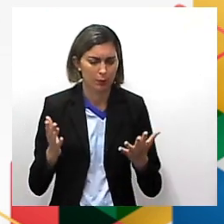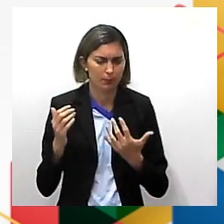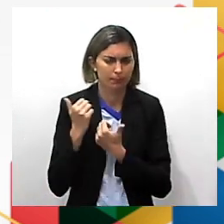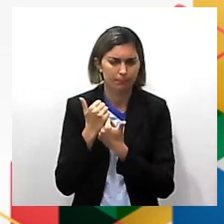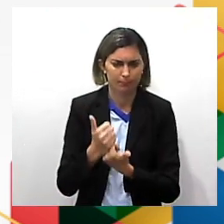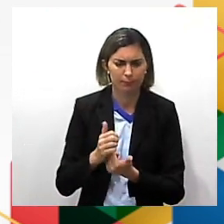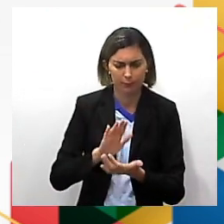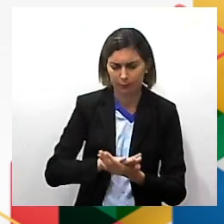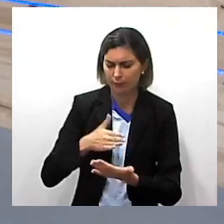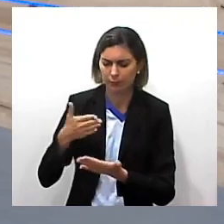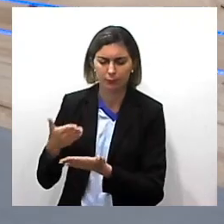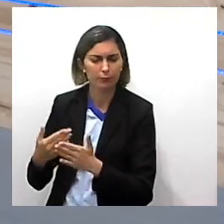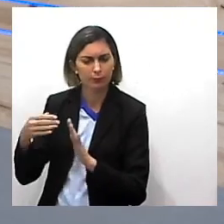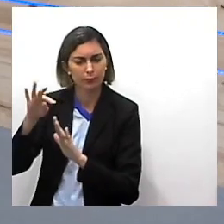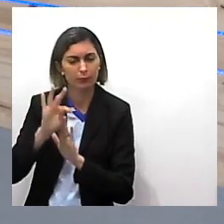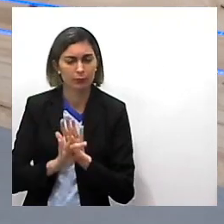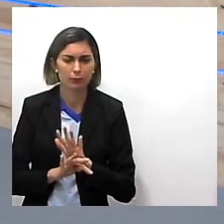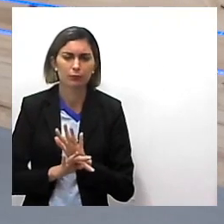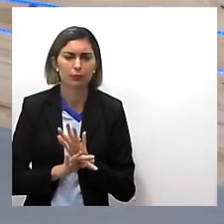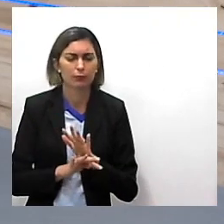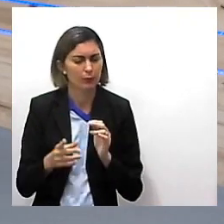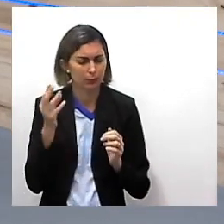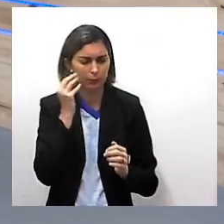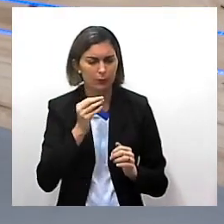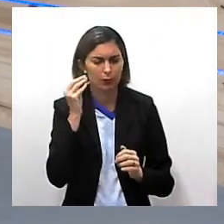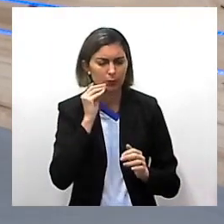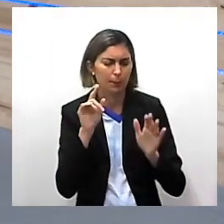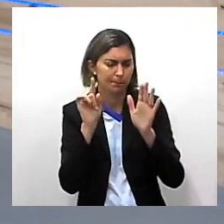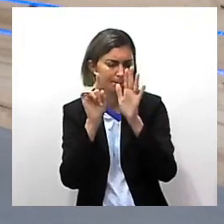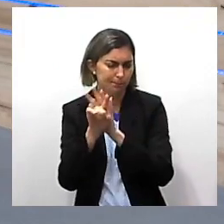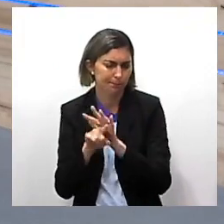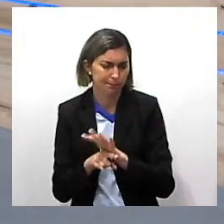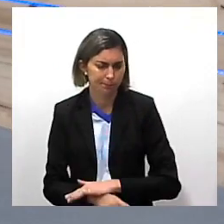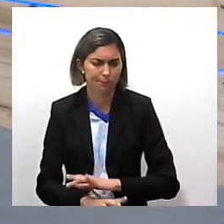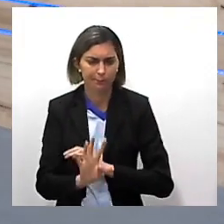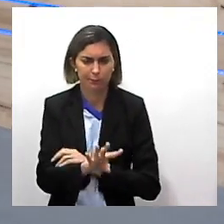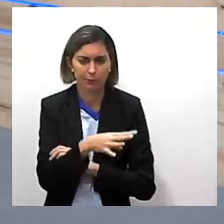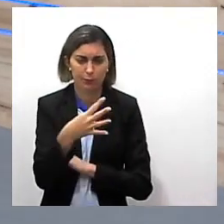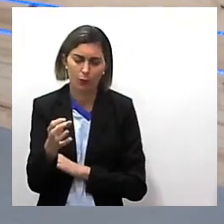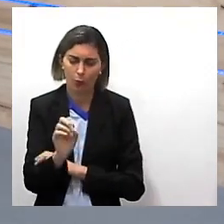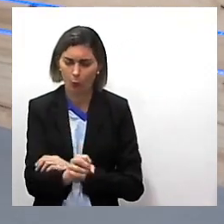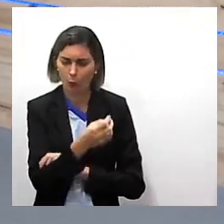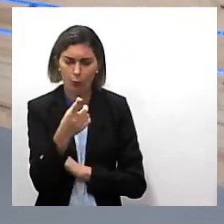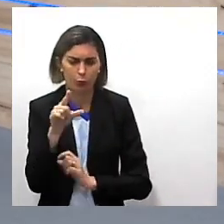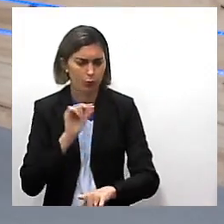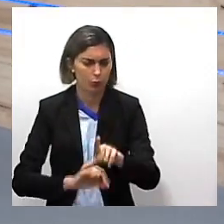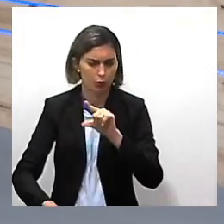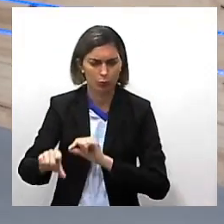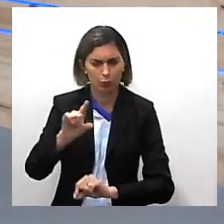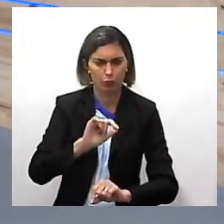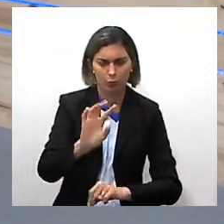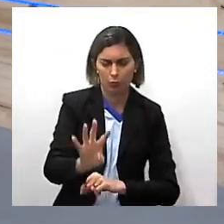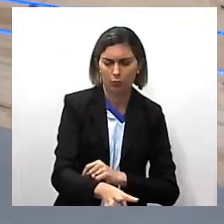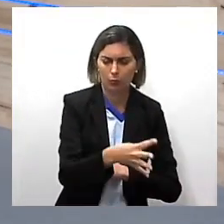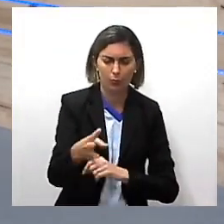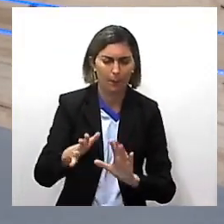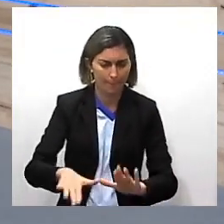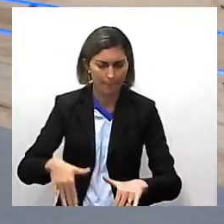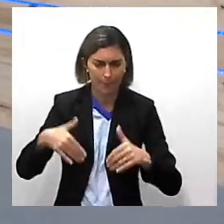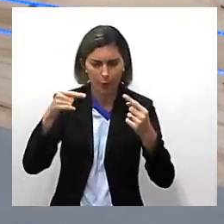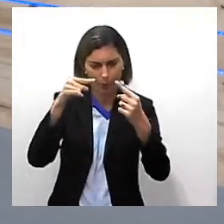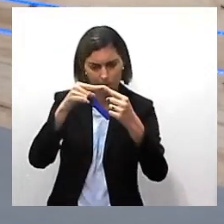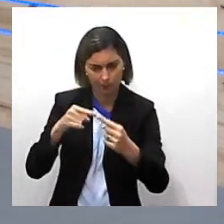é interpretar um texto e tentar analisá-lo graficamente, ou escolher o gráfico que melhor vai